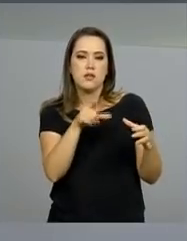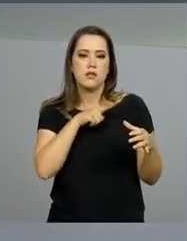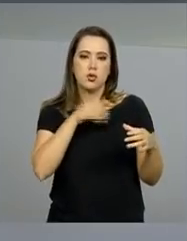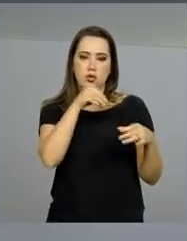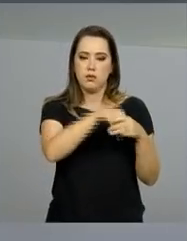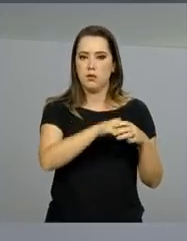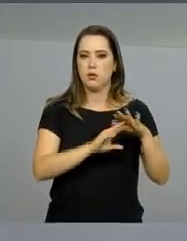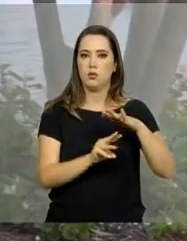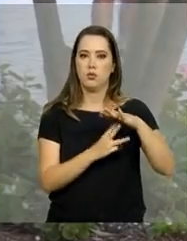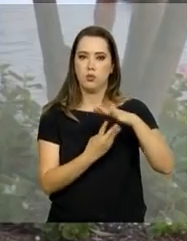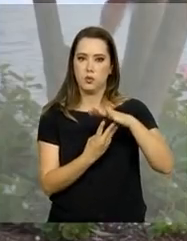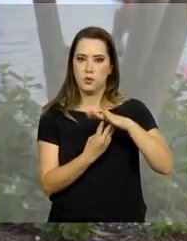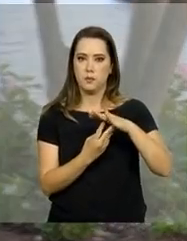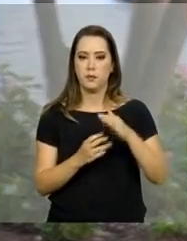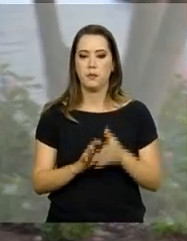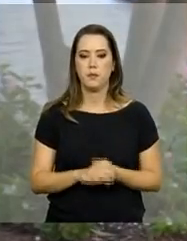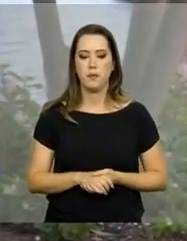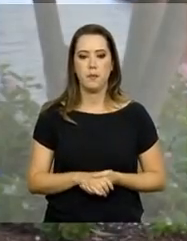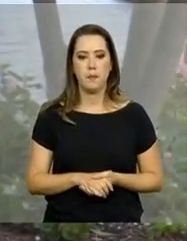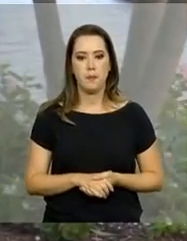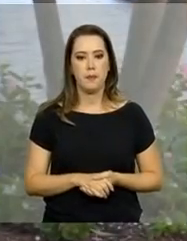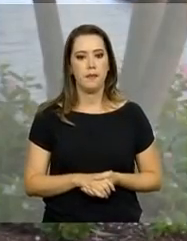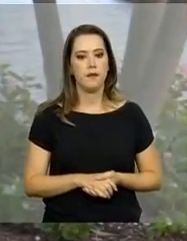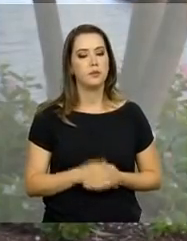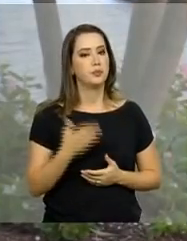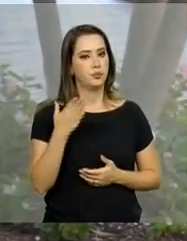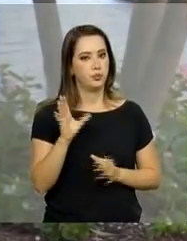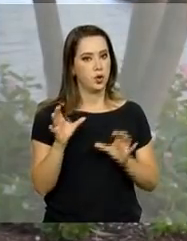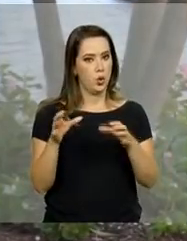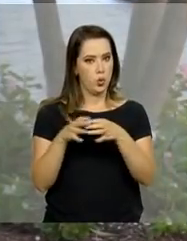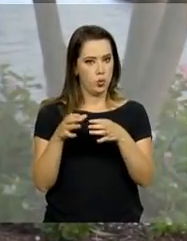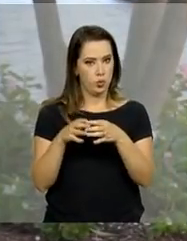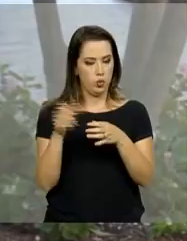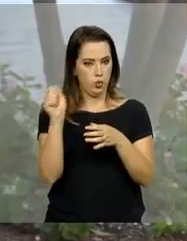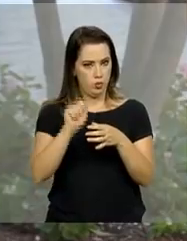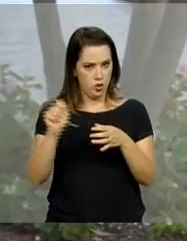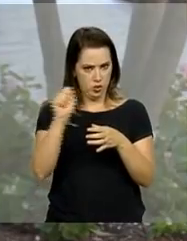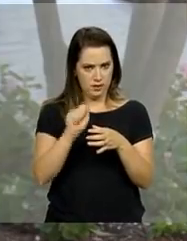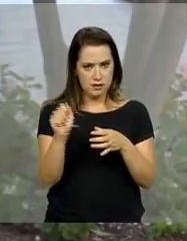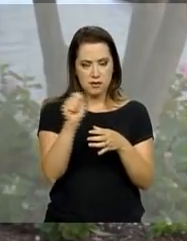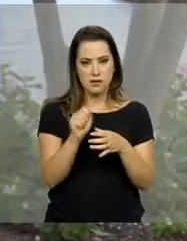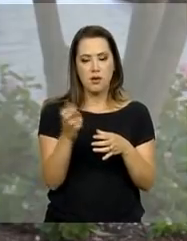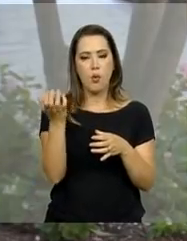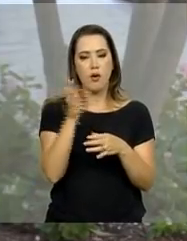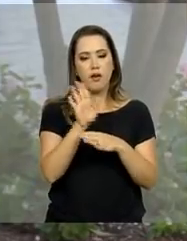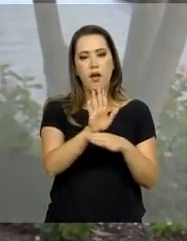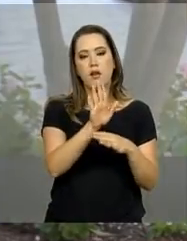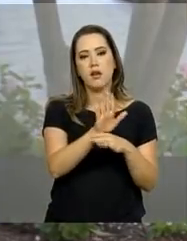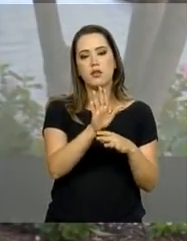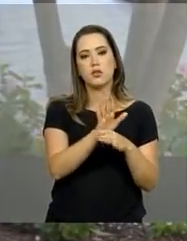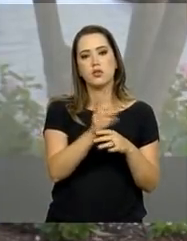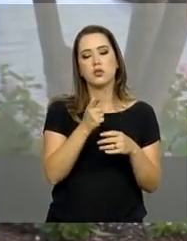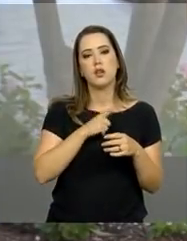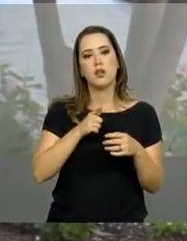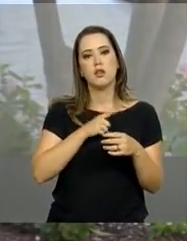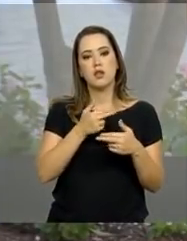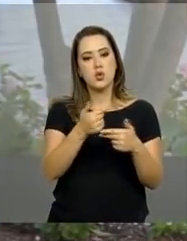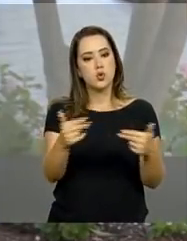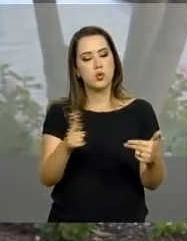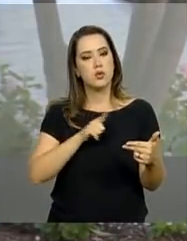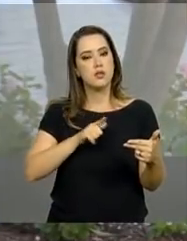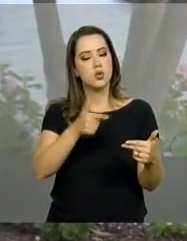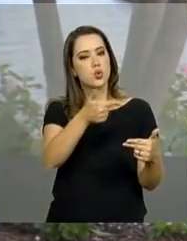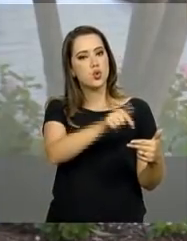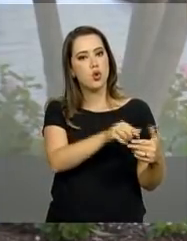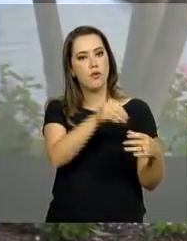os detalhes. A National Geographic Society anunciou que quer ajudar na recuperação do Museu